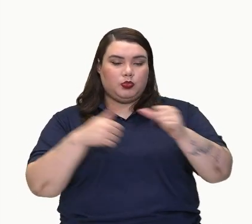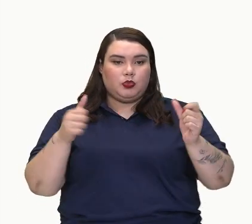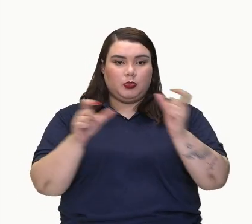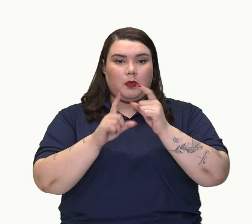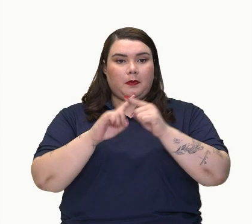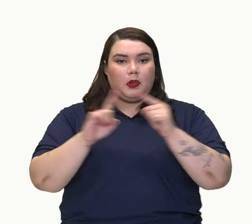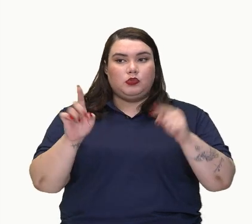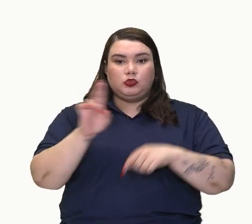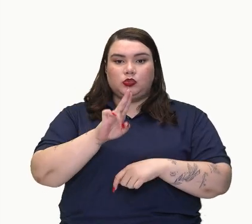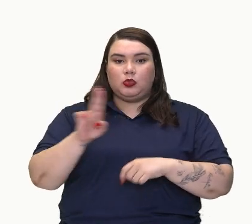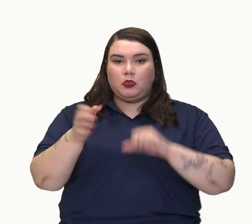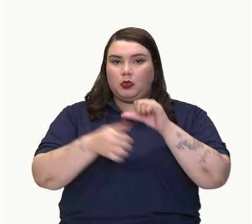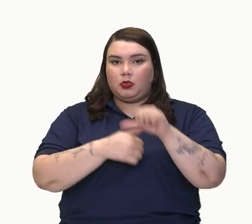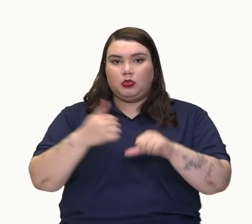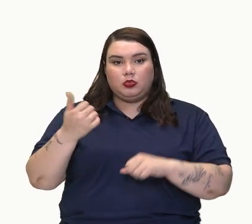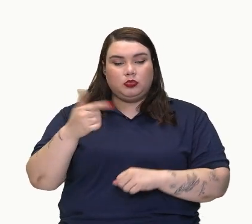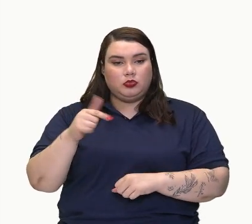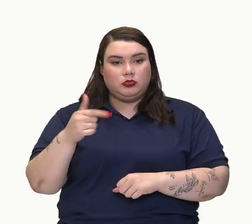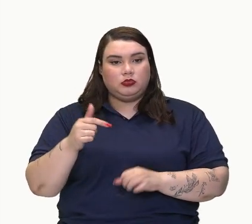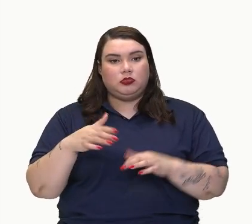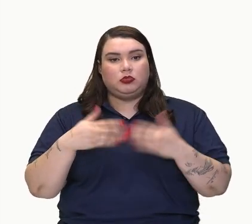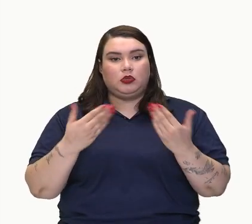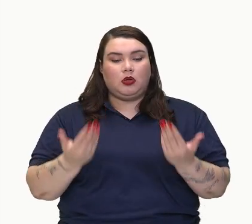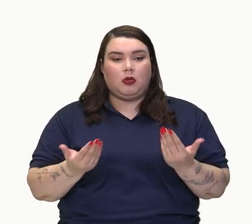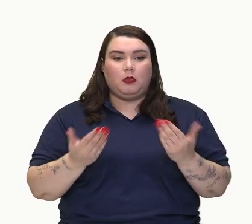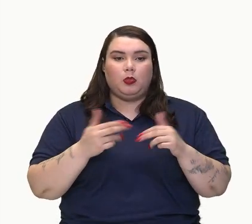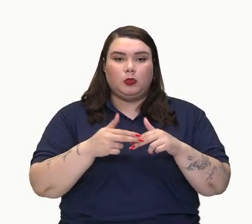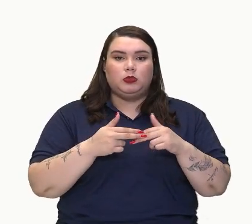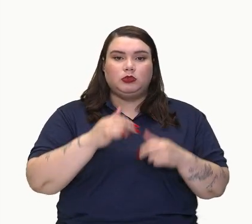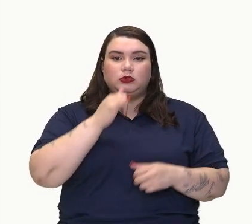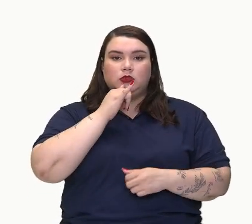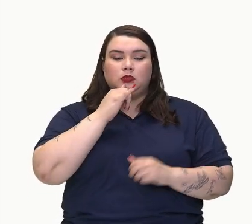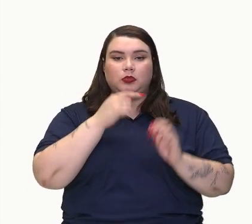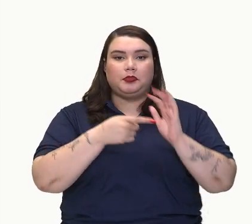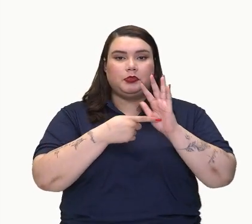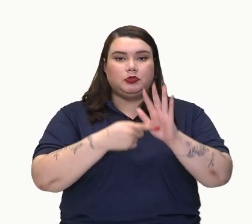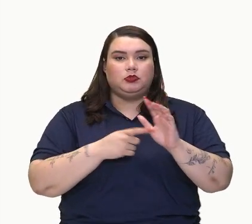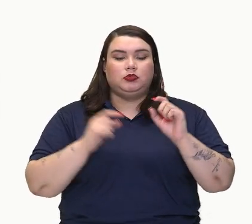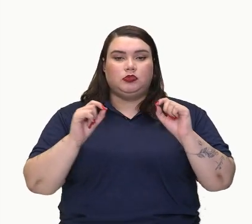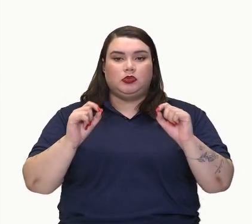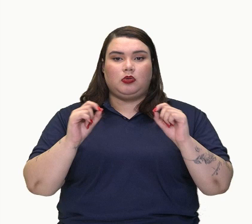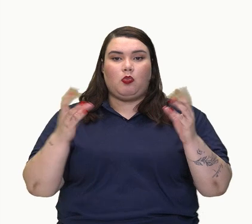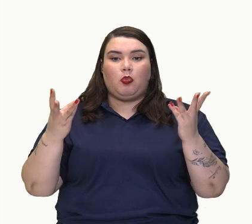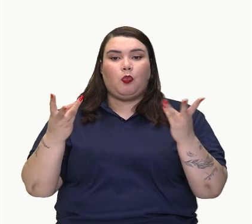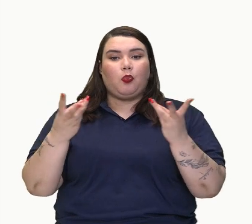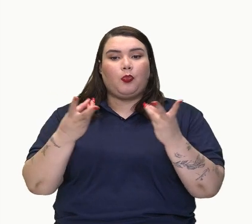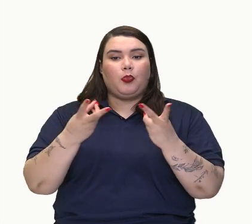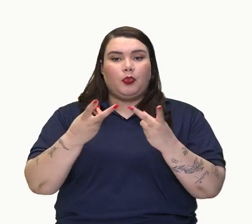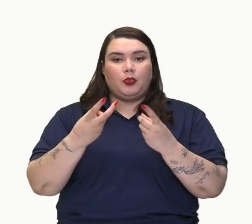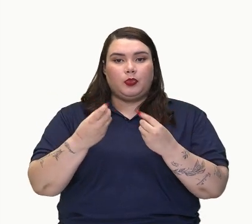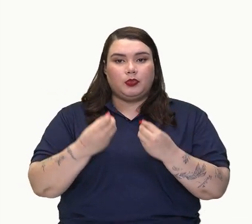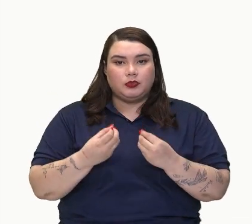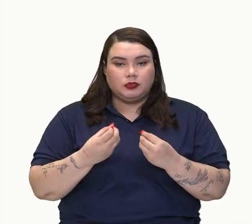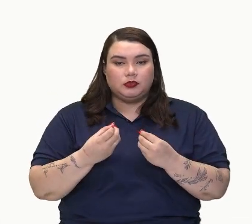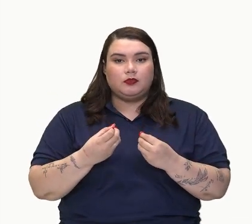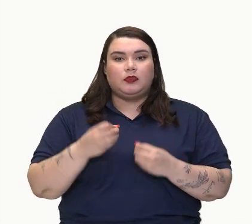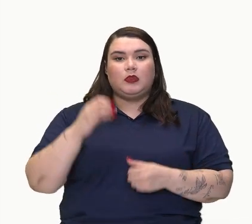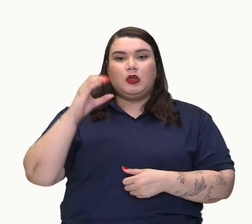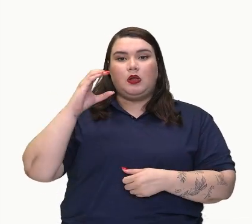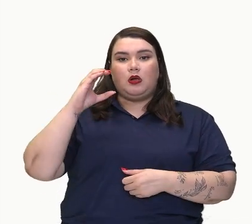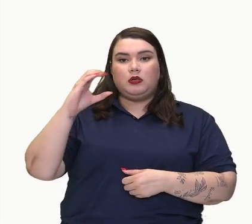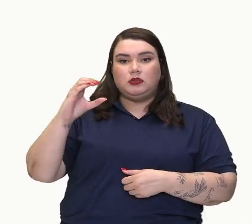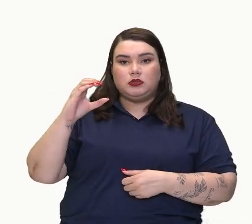posição. Um exemplo disso é, por exemplo, se eu tenho 1, 2, 3, 4,